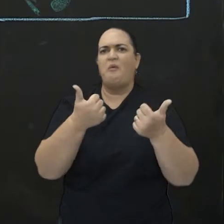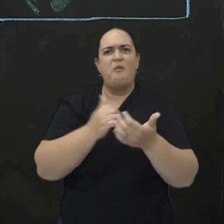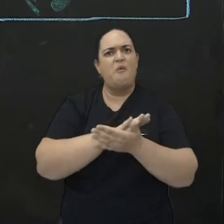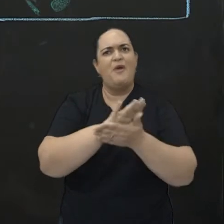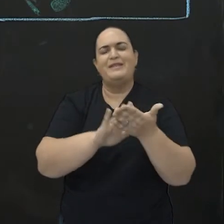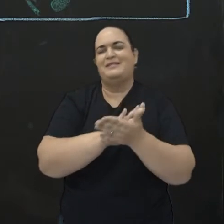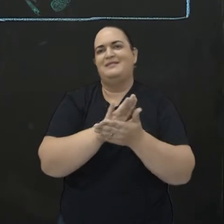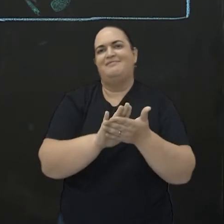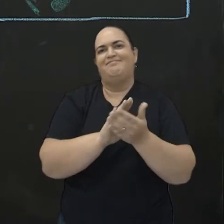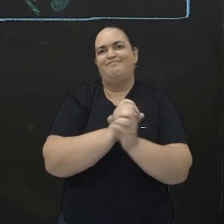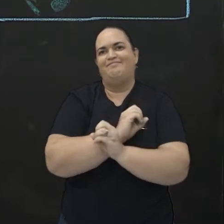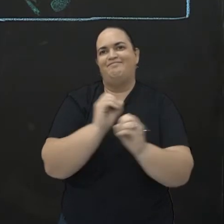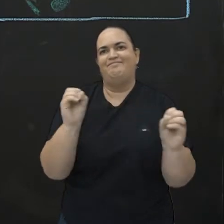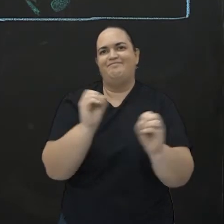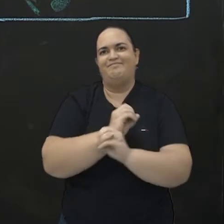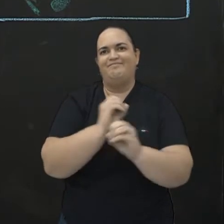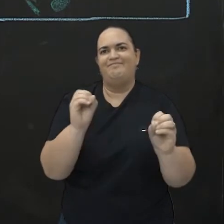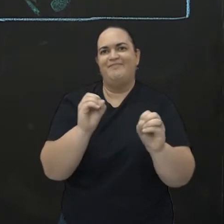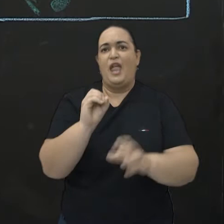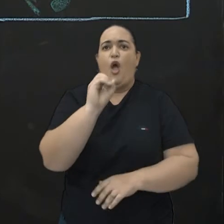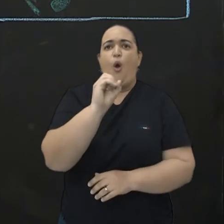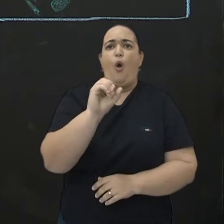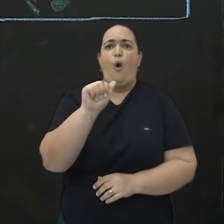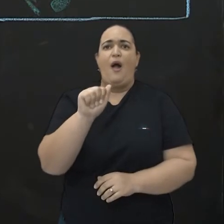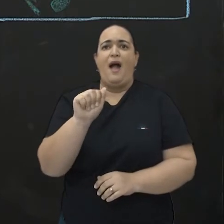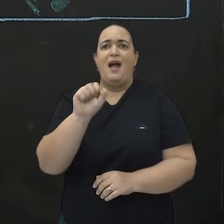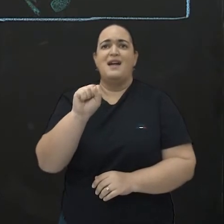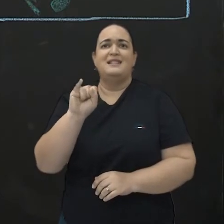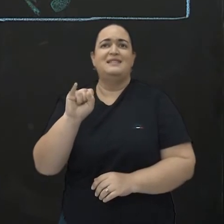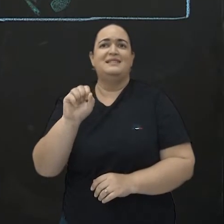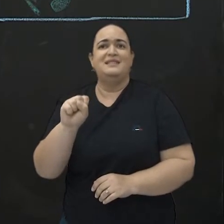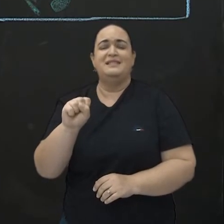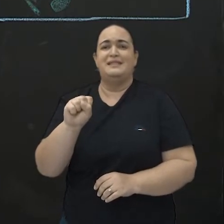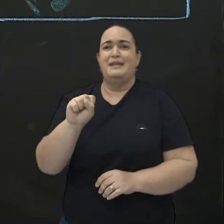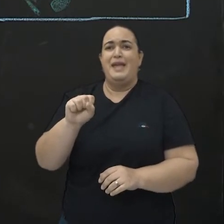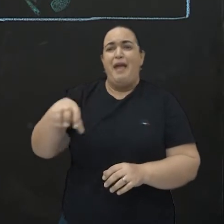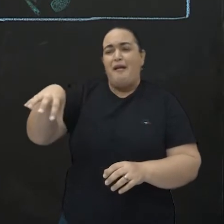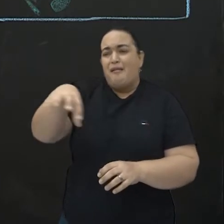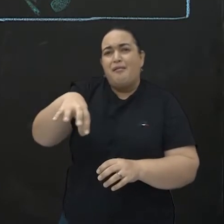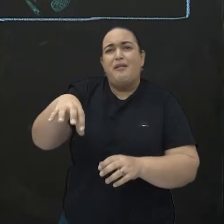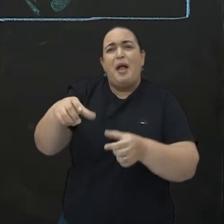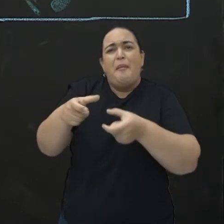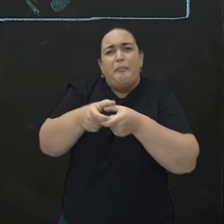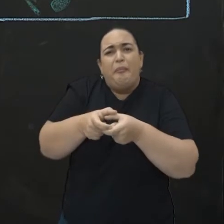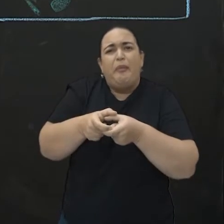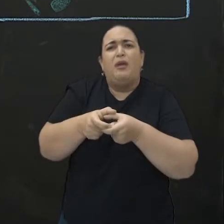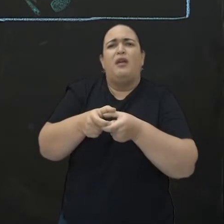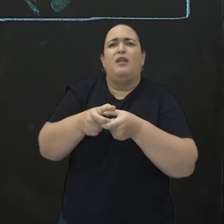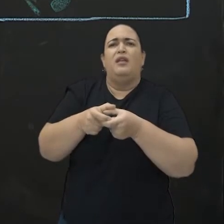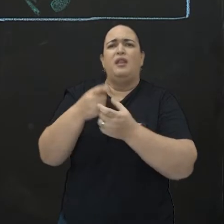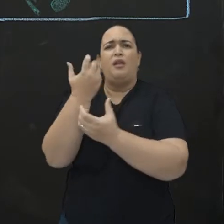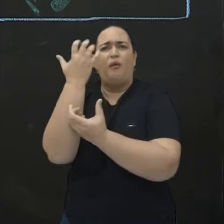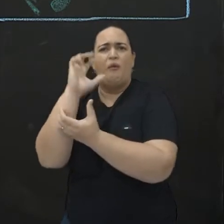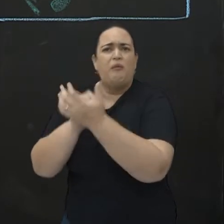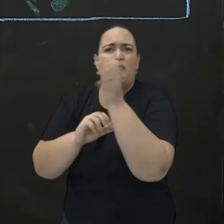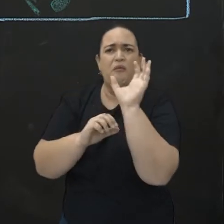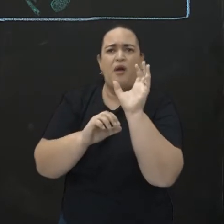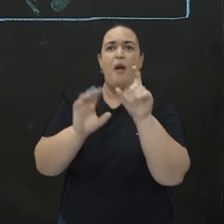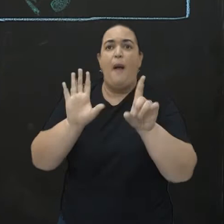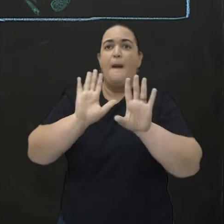chamado de vegetação de oásis, onde vai ter ali algumas árvores, arbustos, mas em grande área onde nós temos